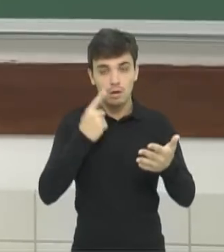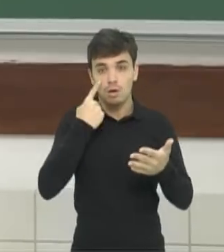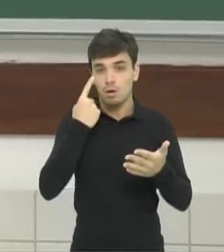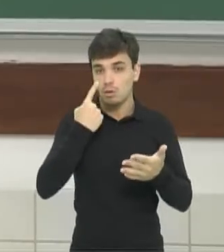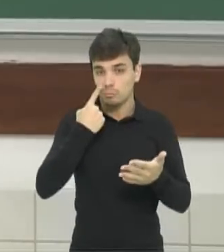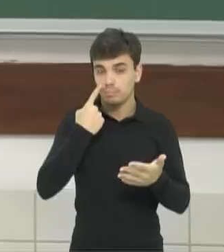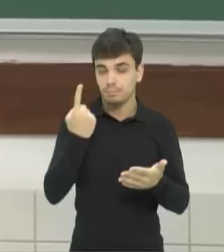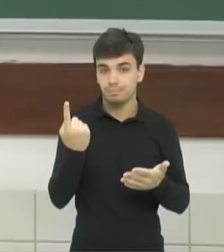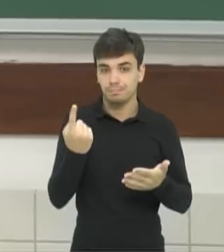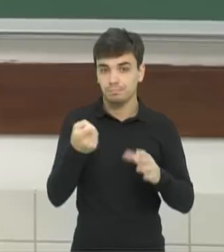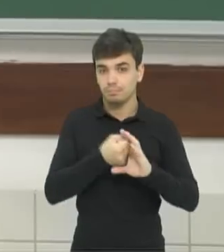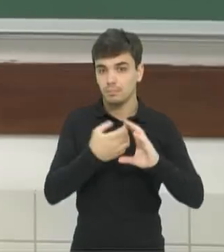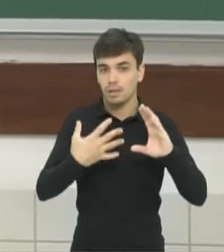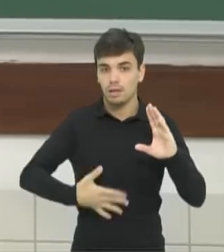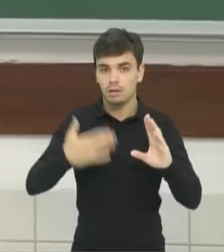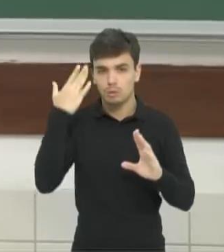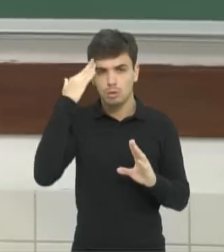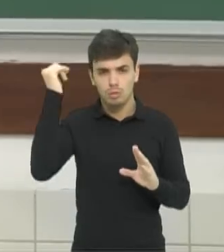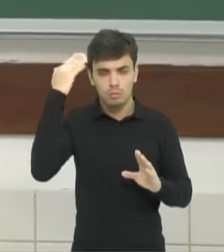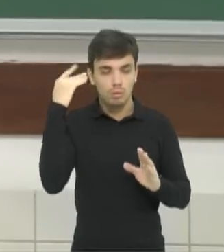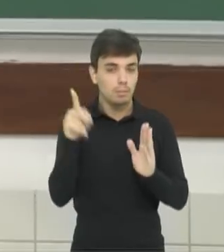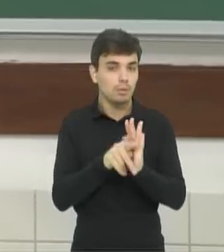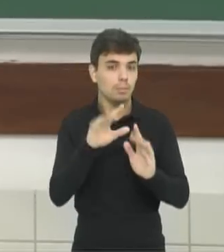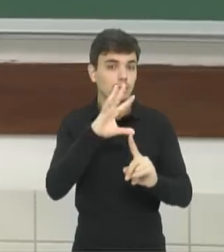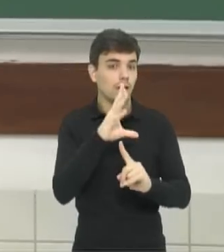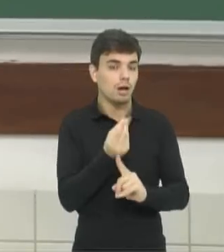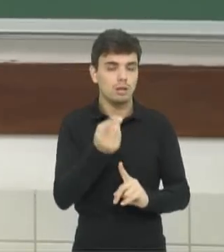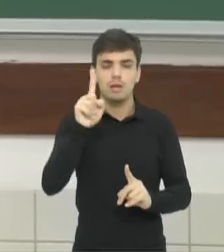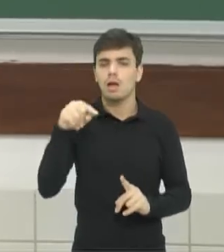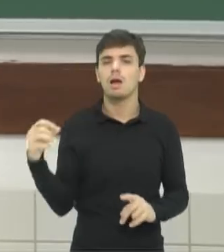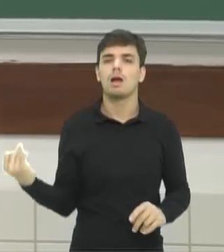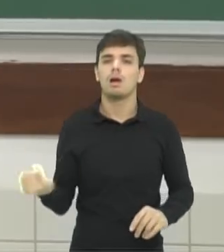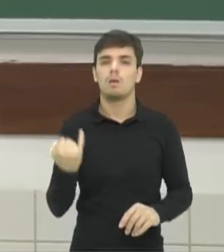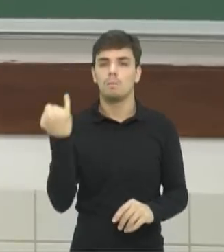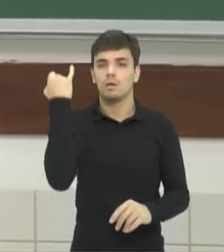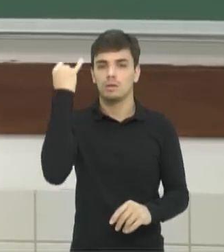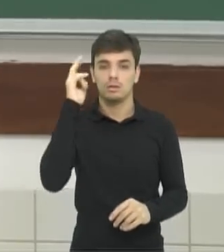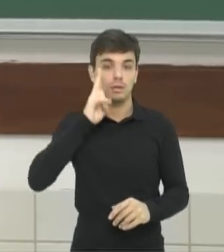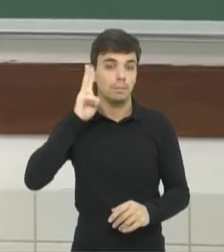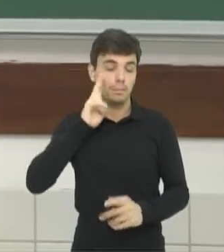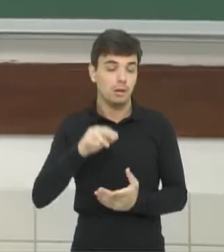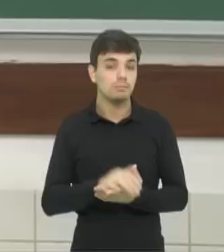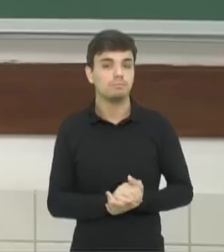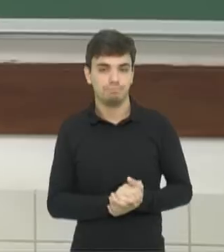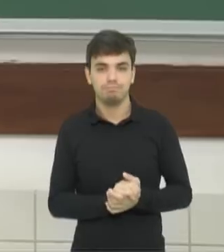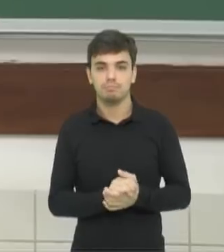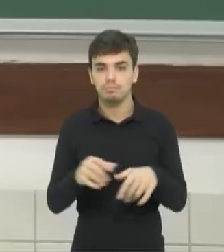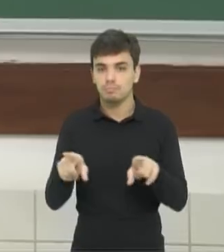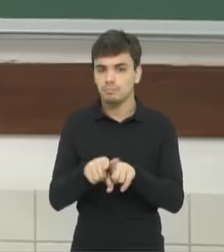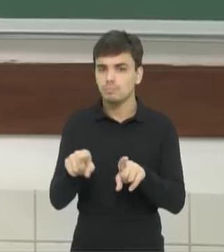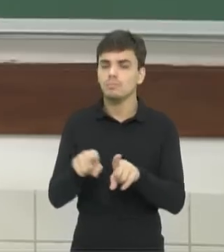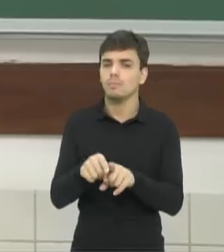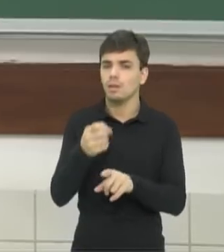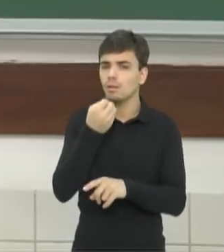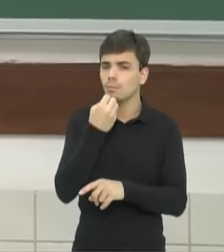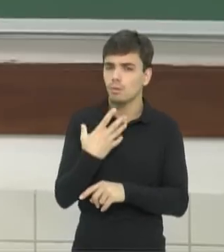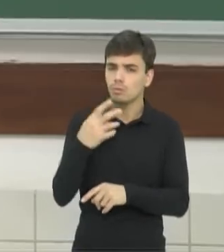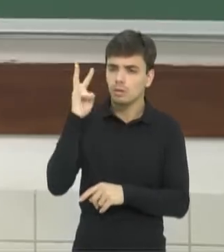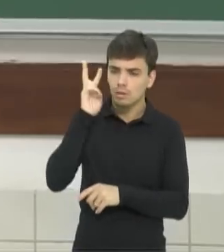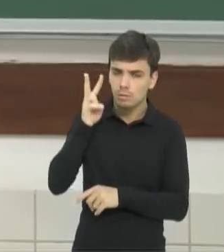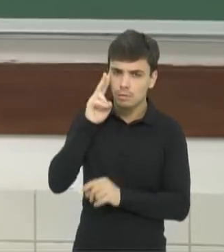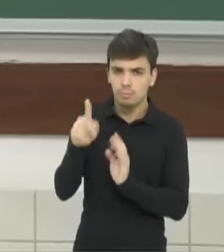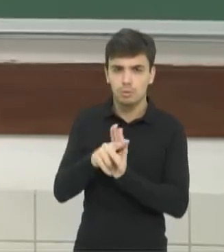famosas características que a gente fala da arte, que é importante a gente lembrar. É muita coisa que a gente tem que lembrar que vai na história e